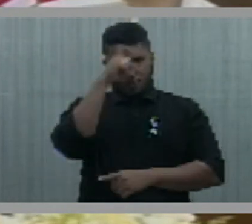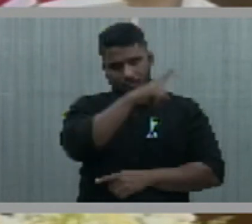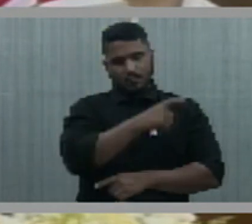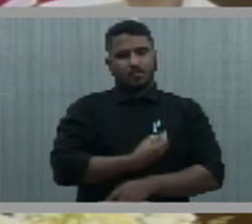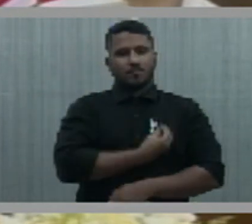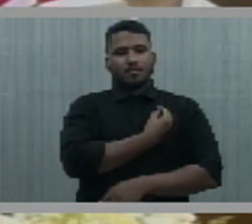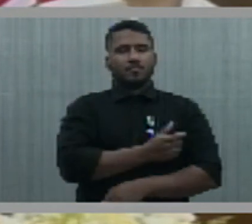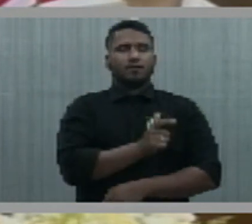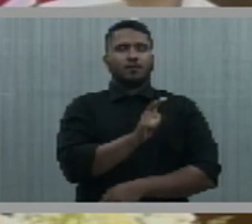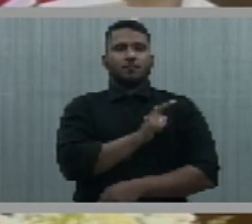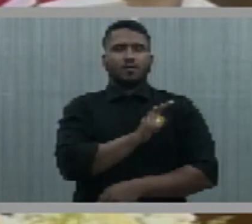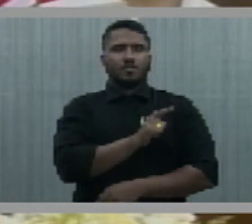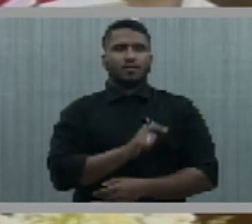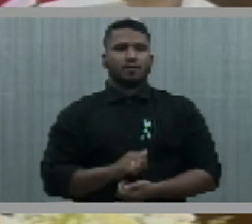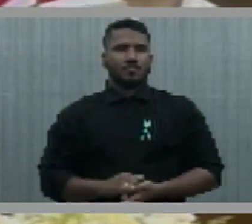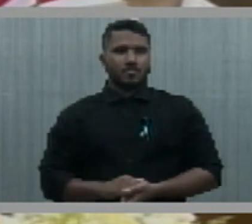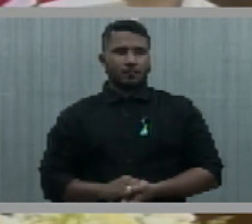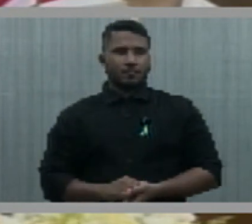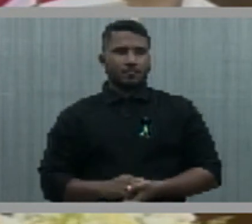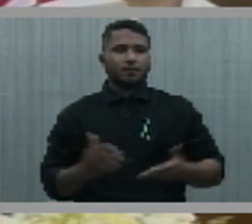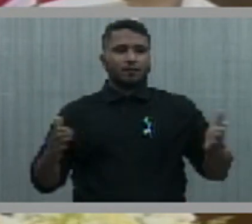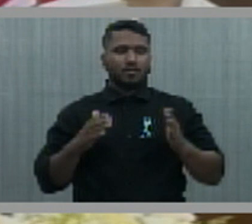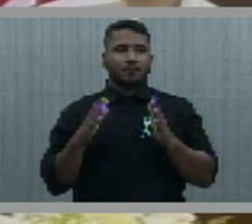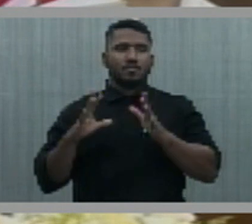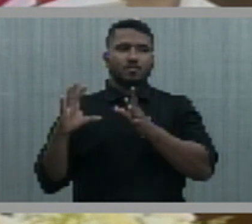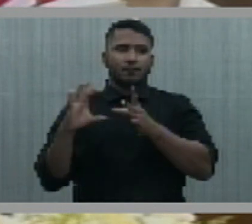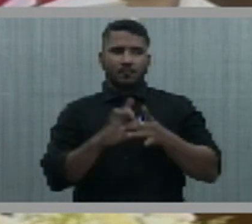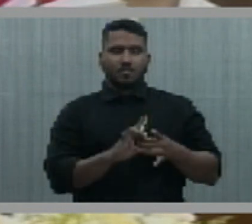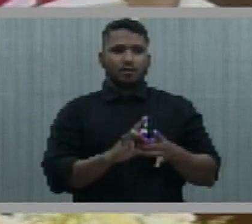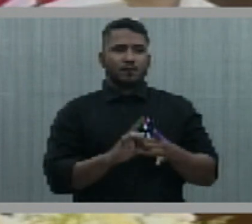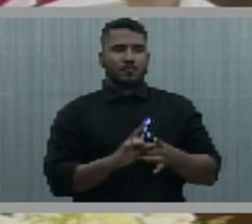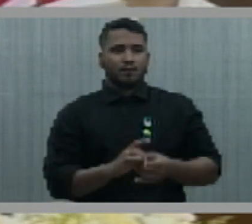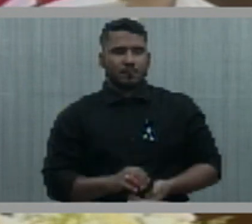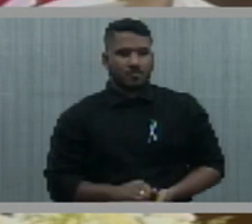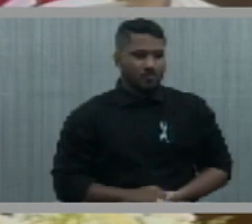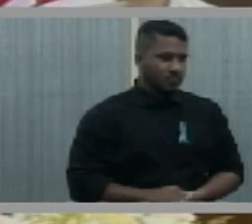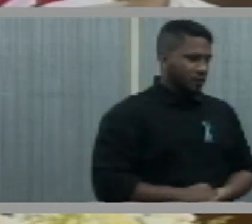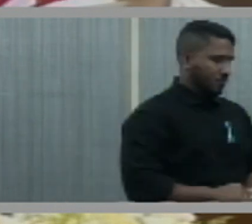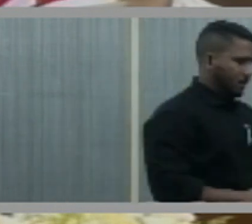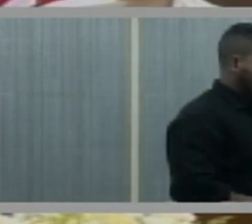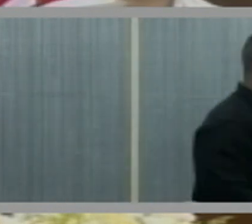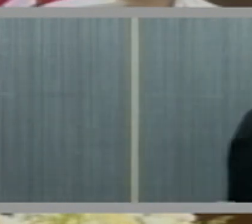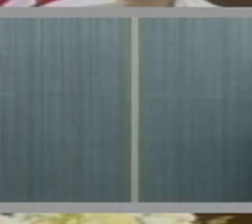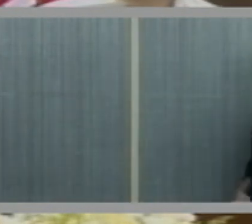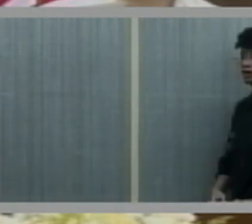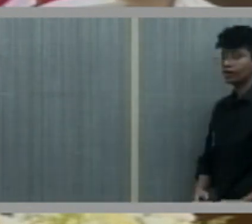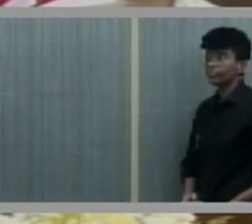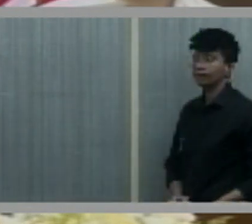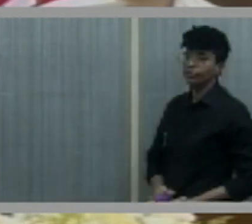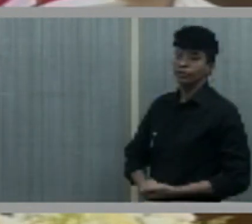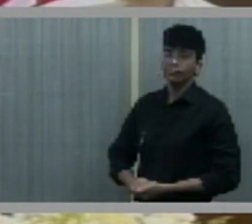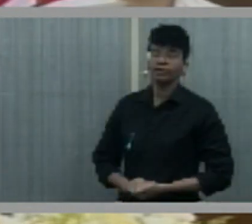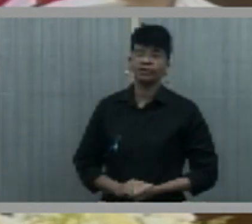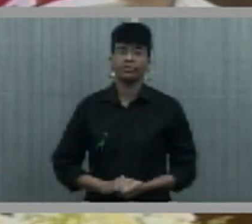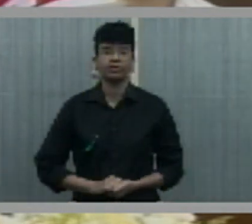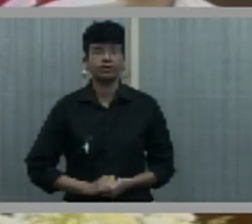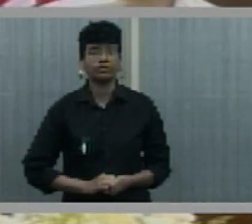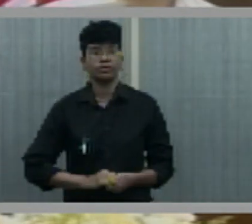vida apresenta. Nesse contexto, impede destacar que a Organização Mundial da